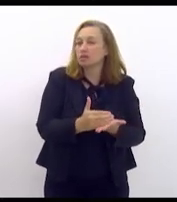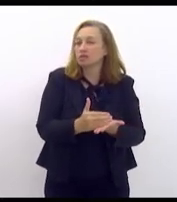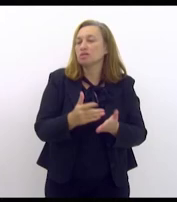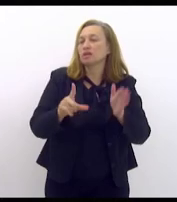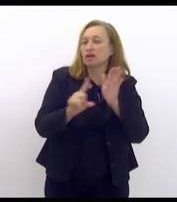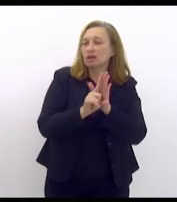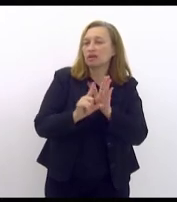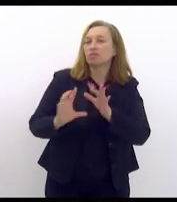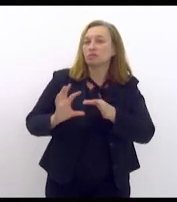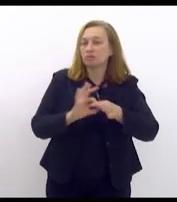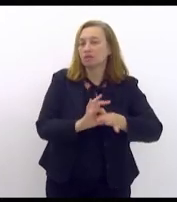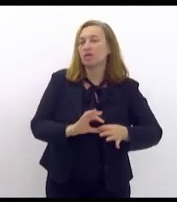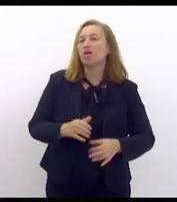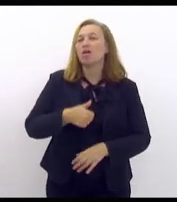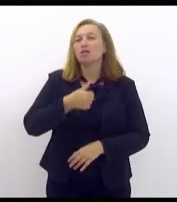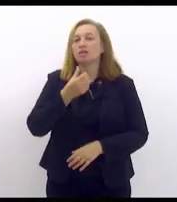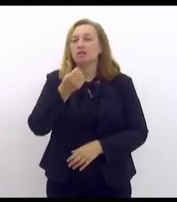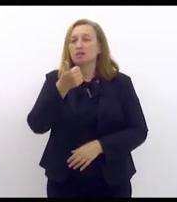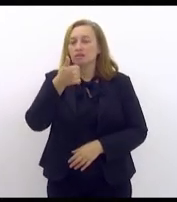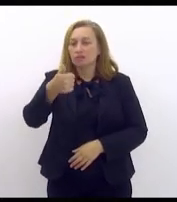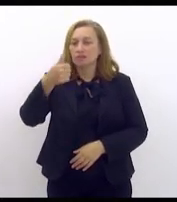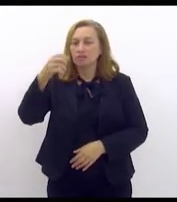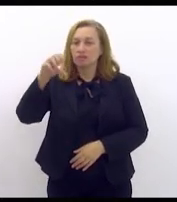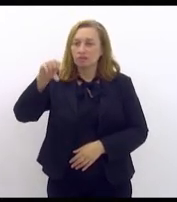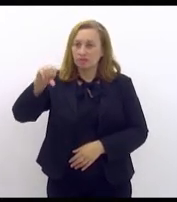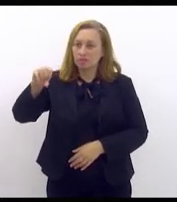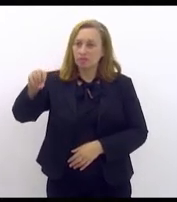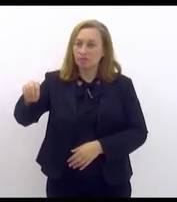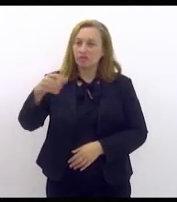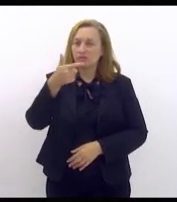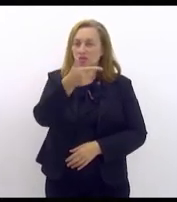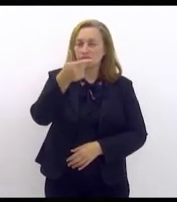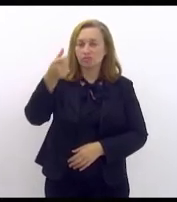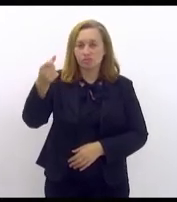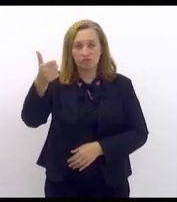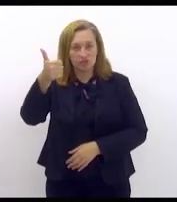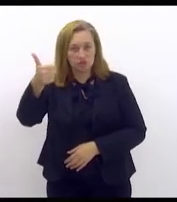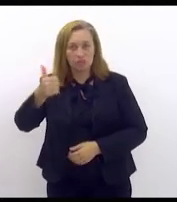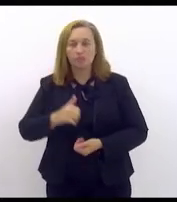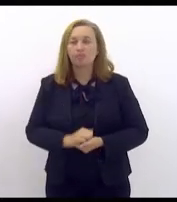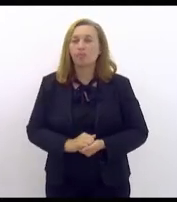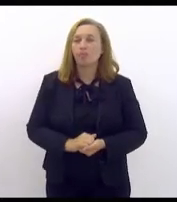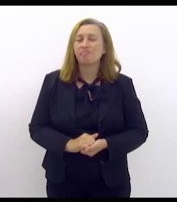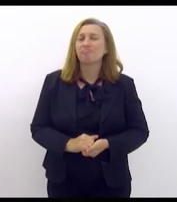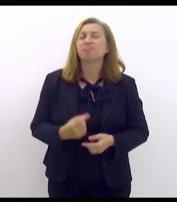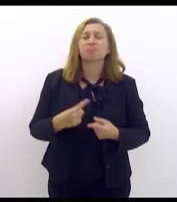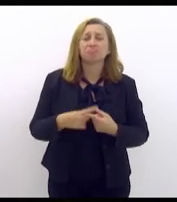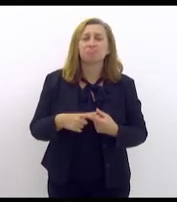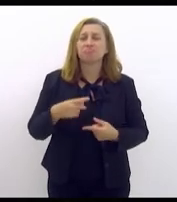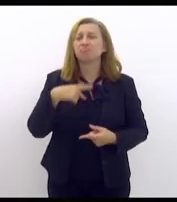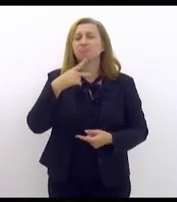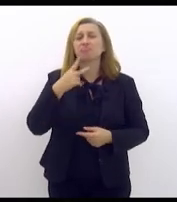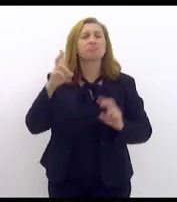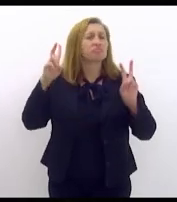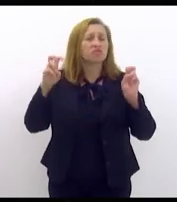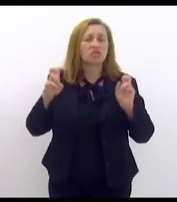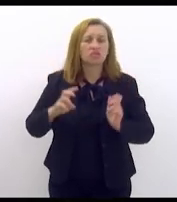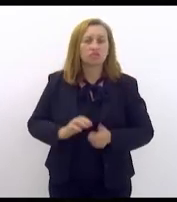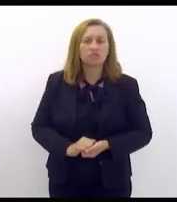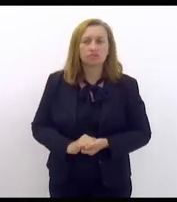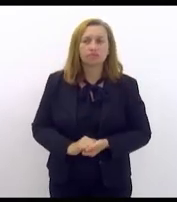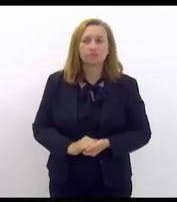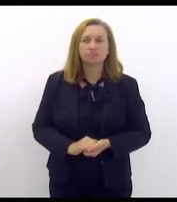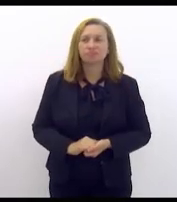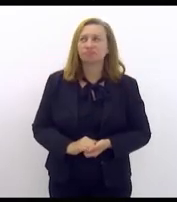Lei Complementar número 190 de 2021. E por que eu estou falando sobre esse tema?